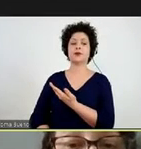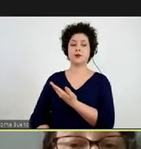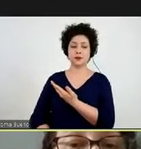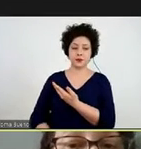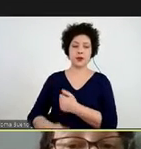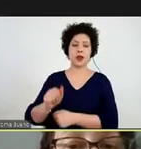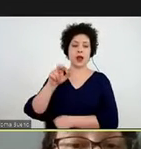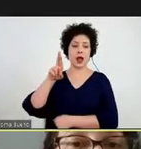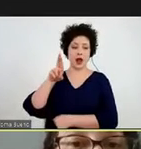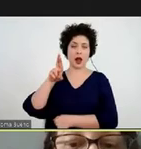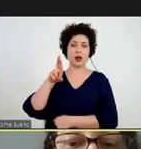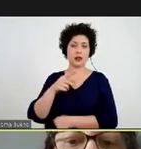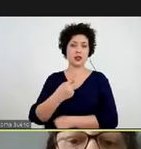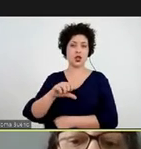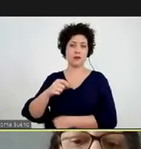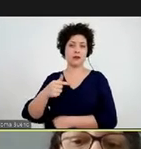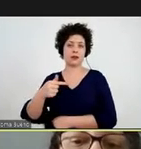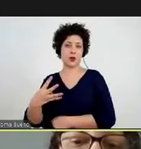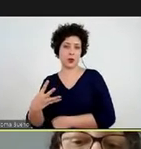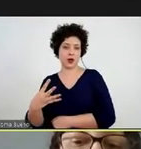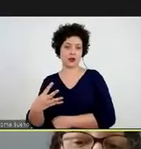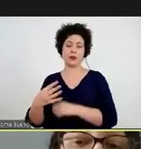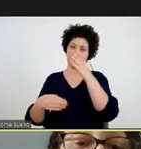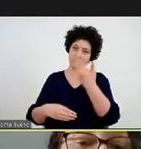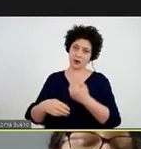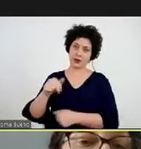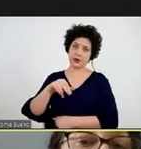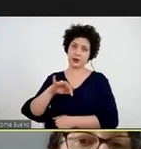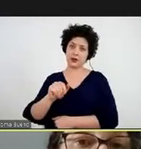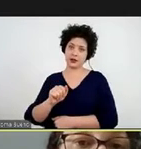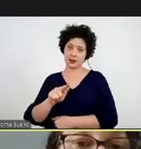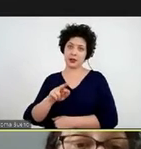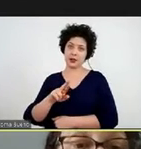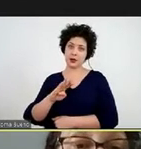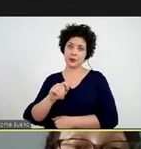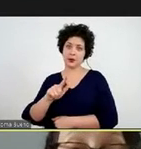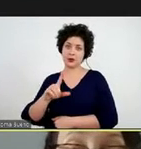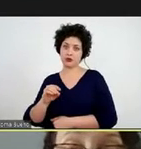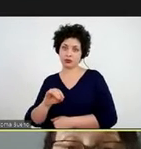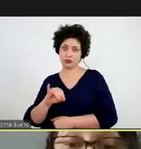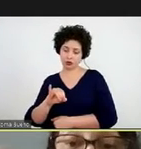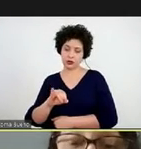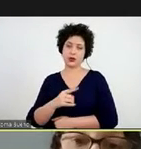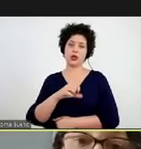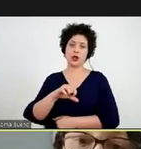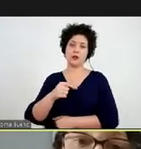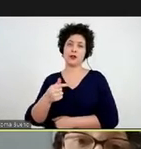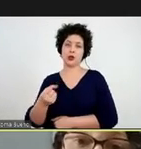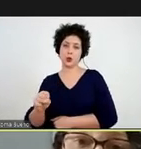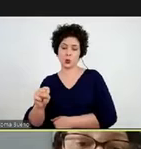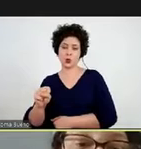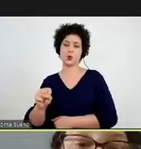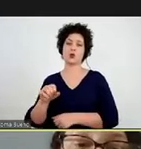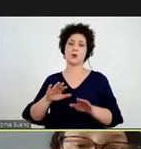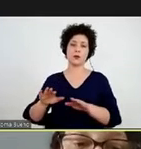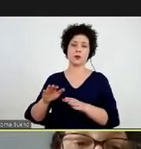Gershman, de 1974, e Homenagem a Anita Garibaldi 2, de Paulo Bruschi, de 1978. E a gente começa as